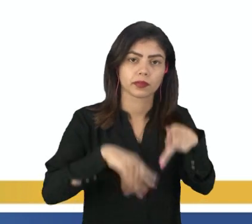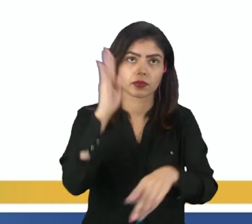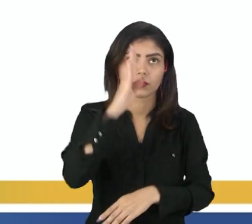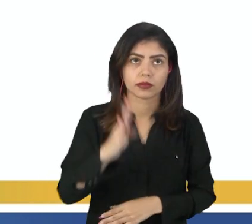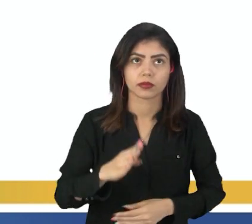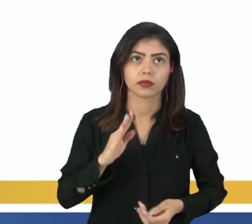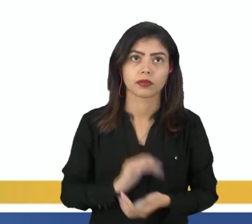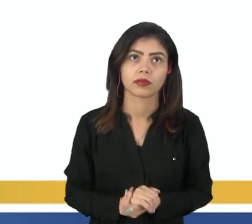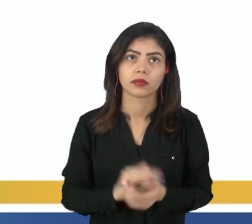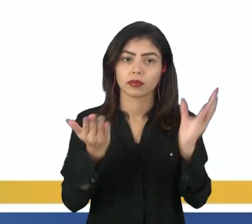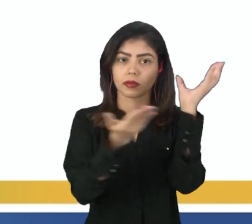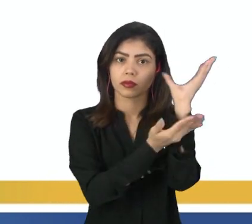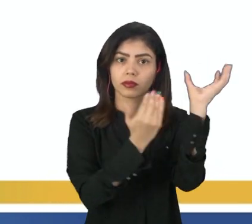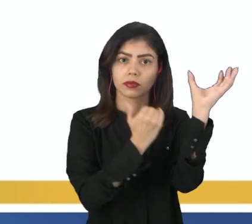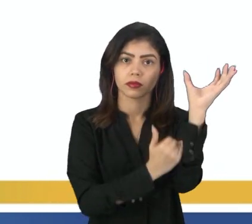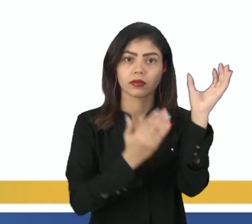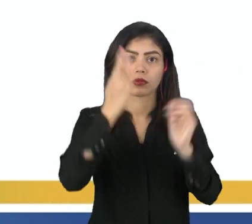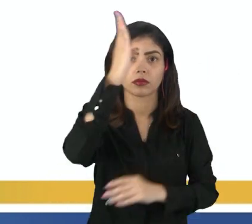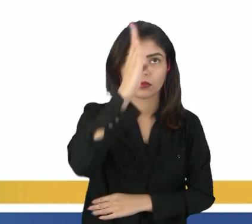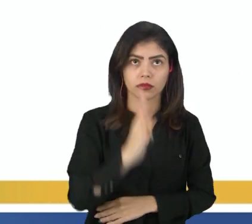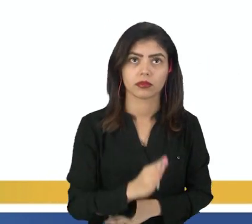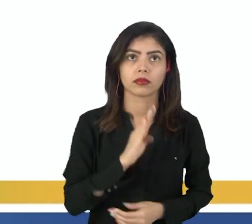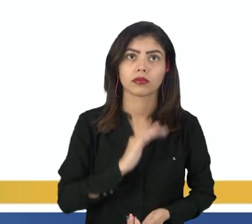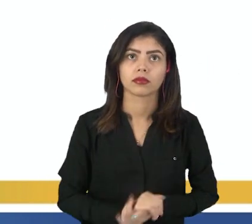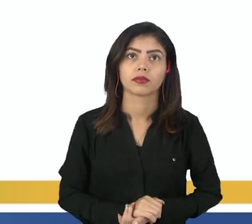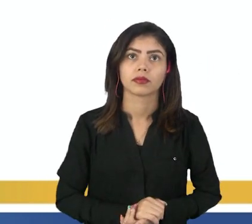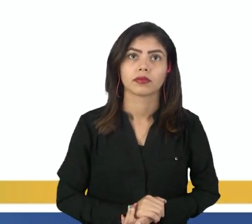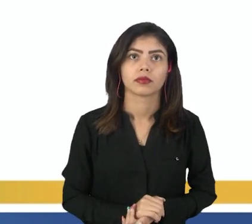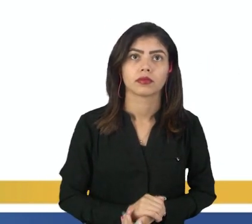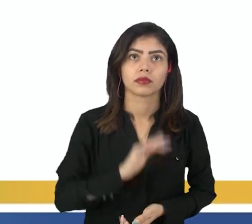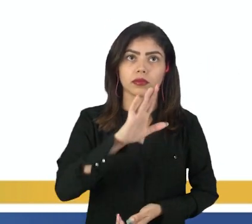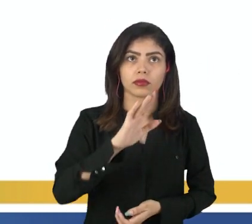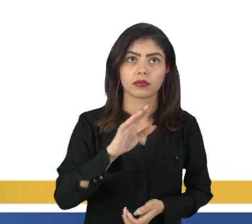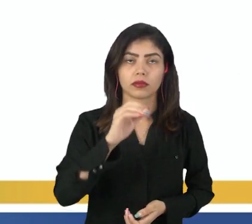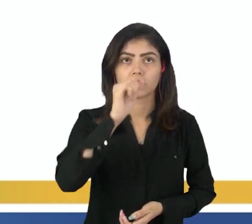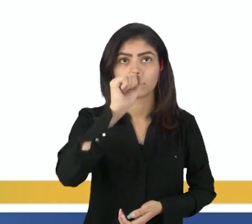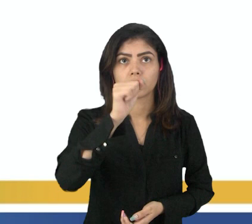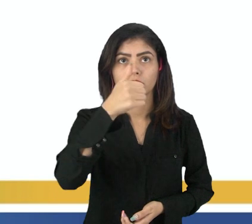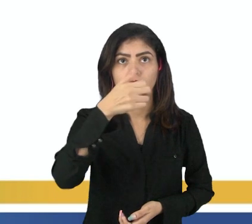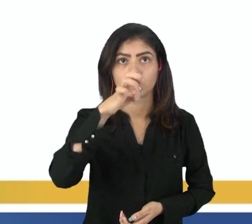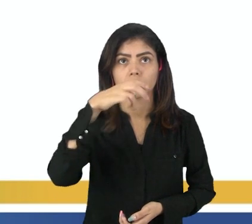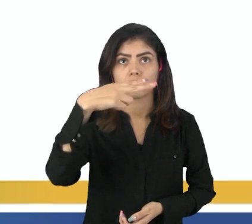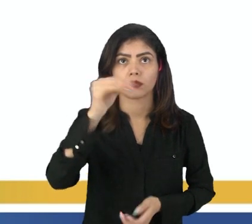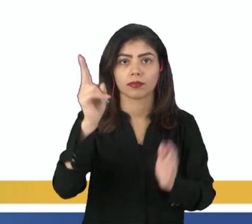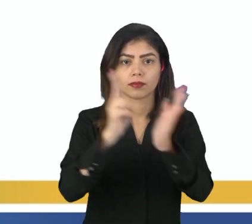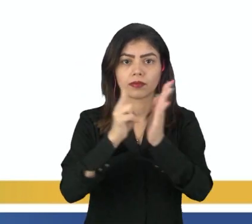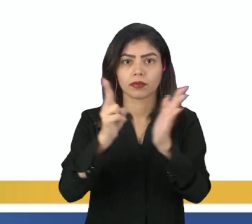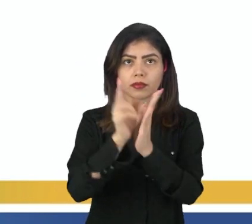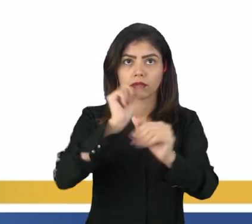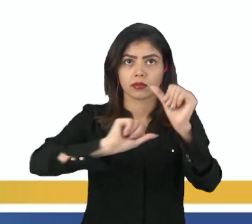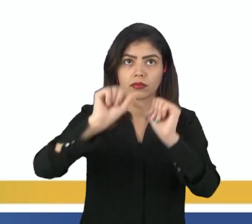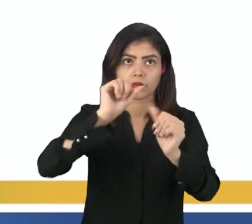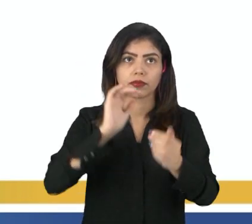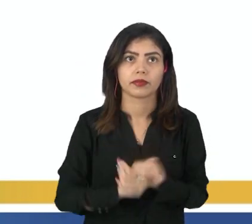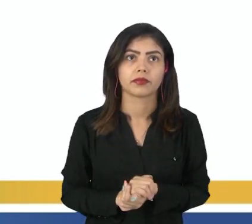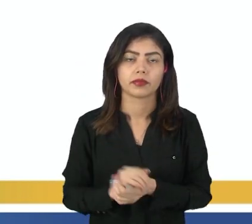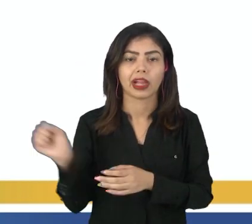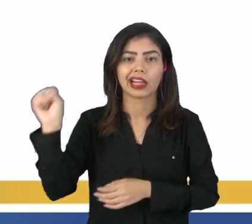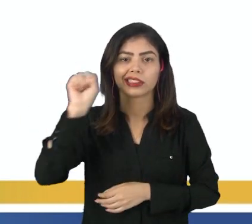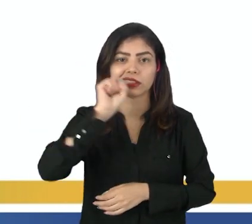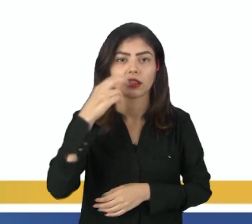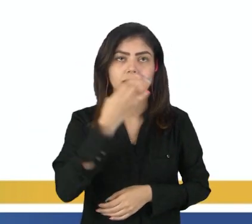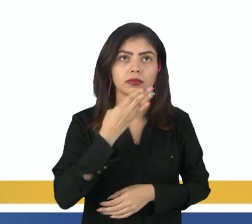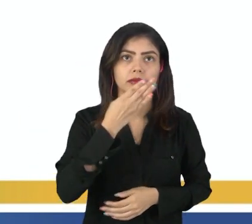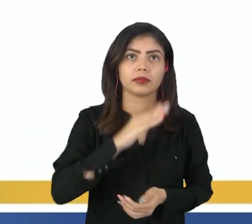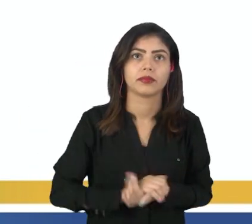brasileiro. Então, o pau-brasil, no século XVI, acontecia o escambo com os indígenas, as trocas. Na